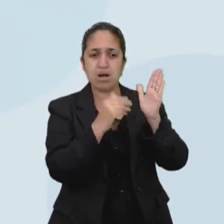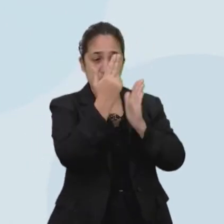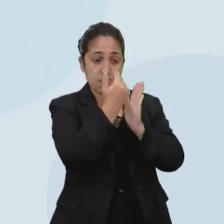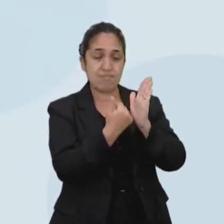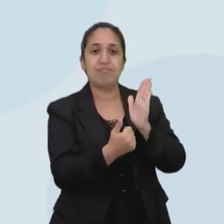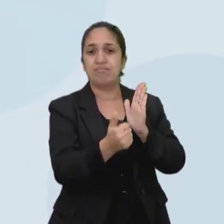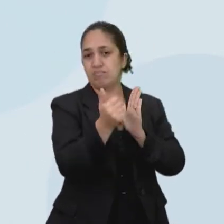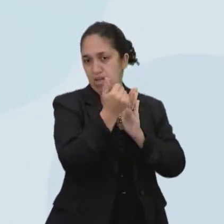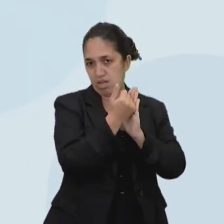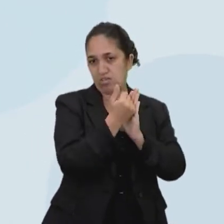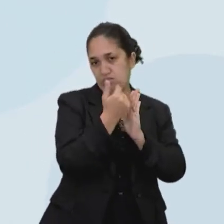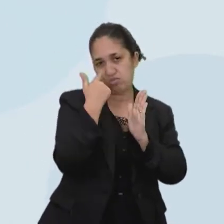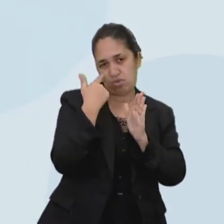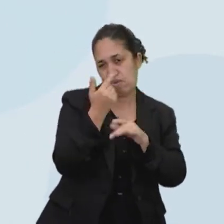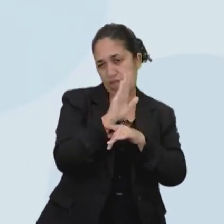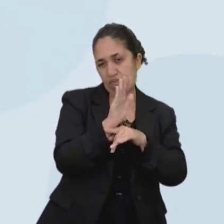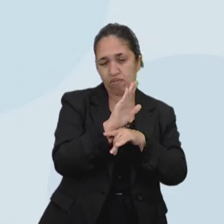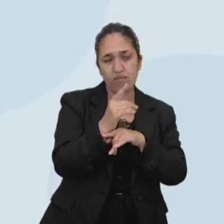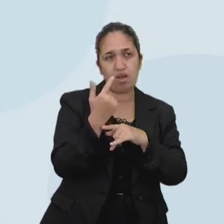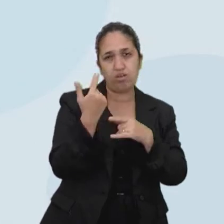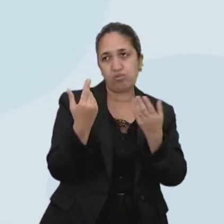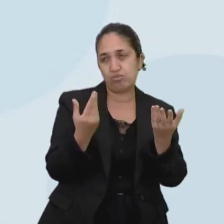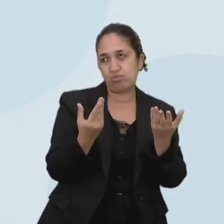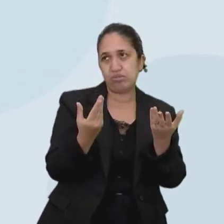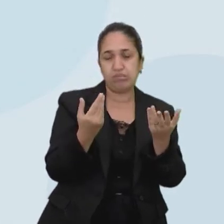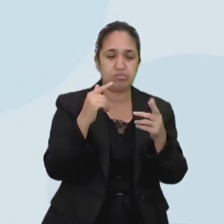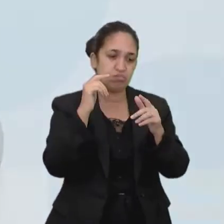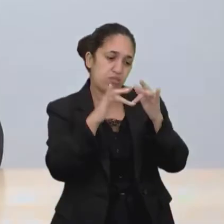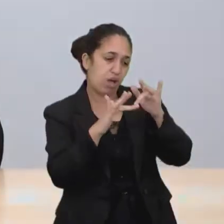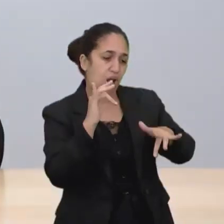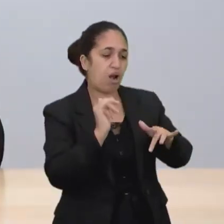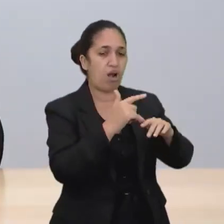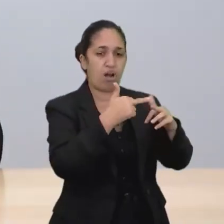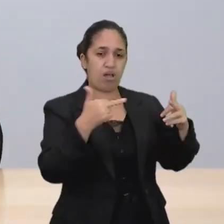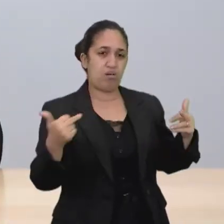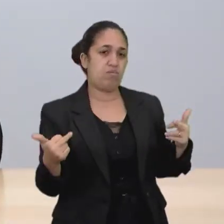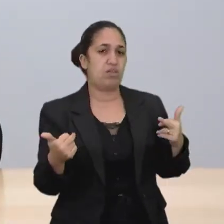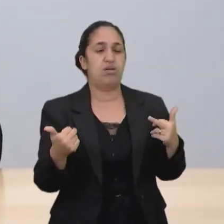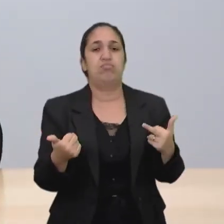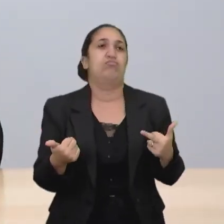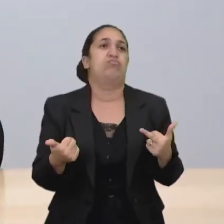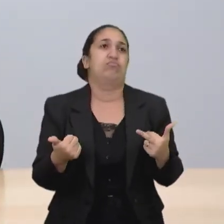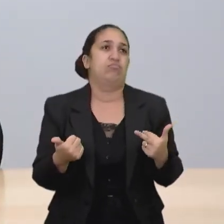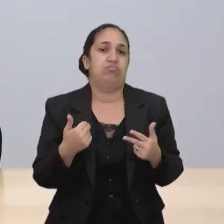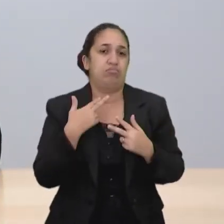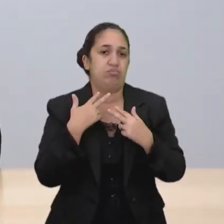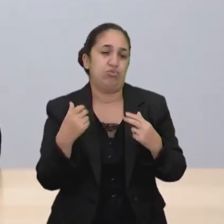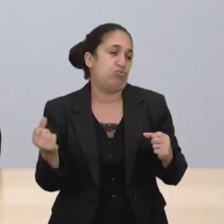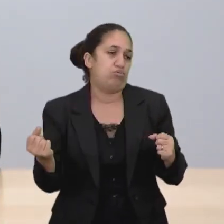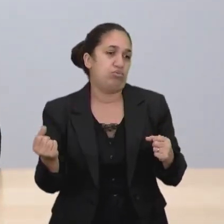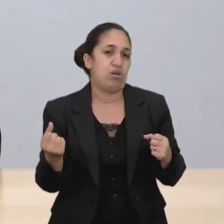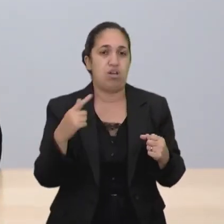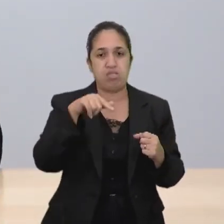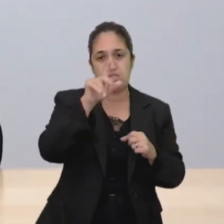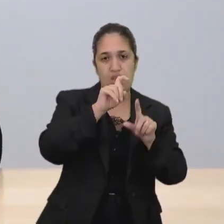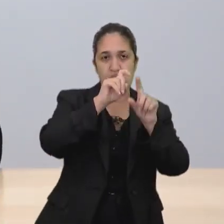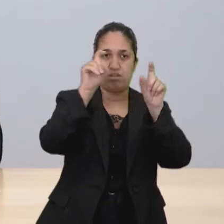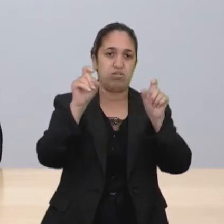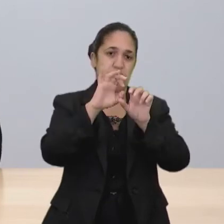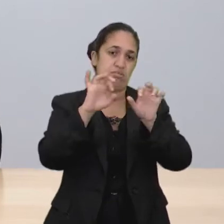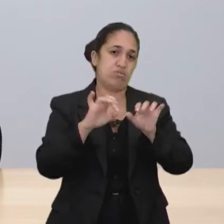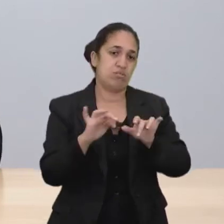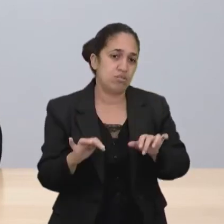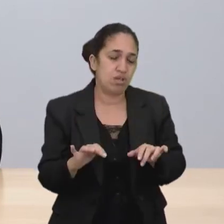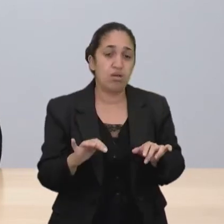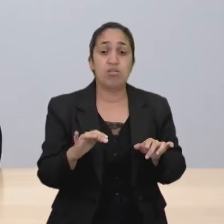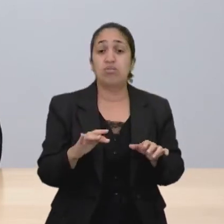imagens, de vídeos, de elementos aí multimodais, né? Da era digital também,